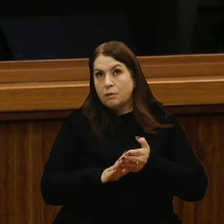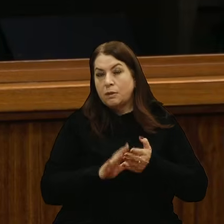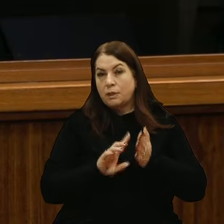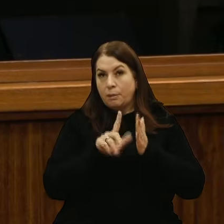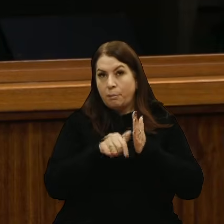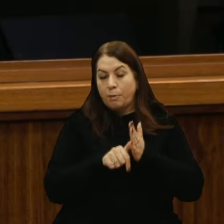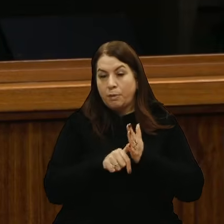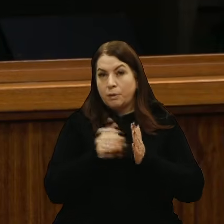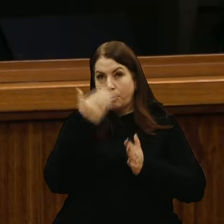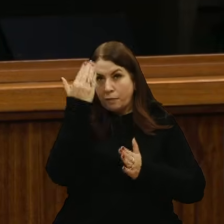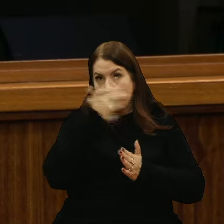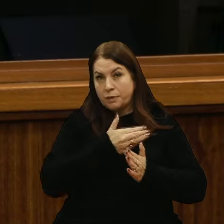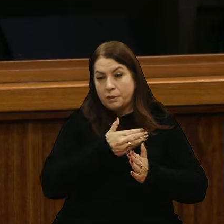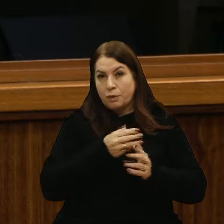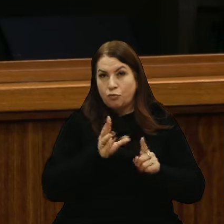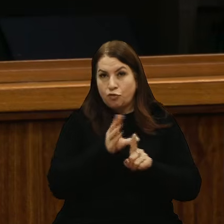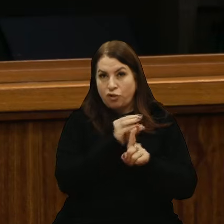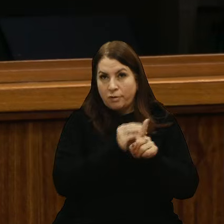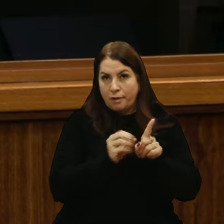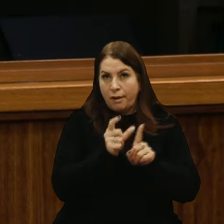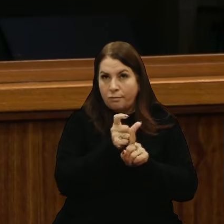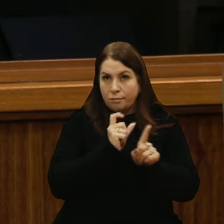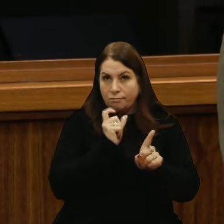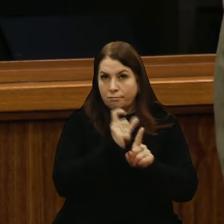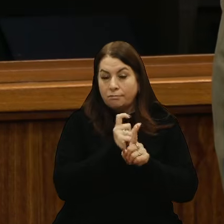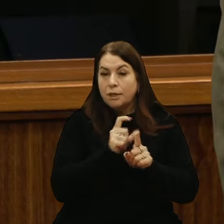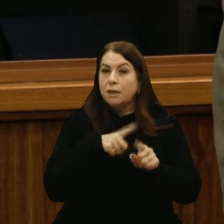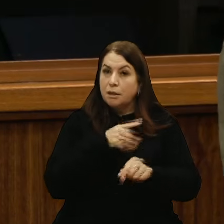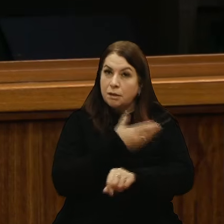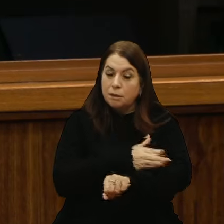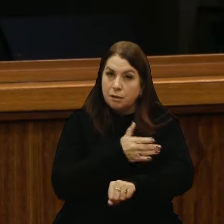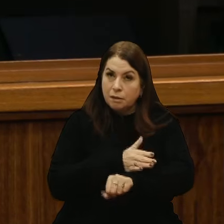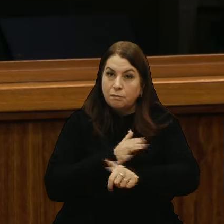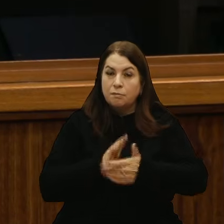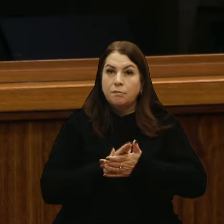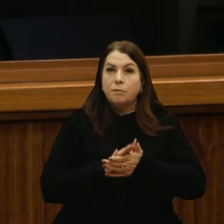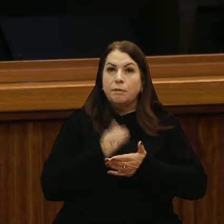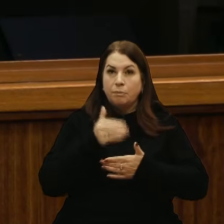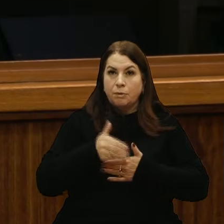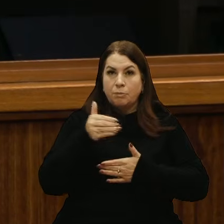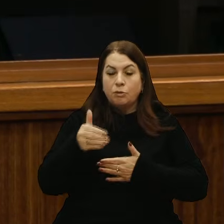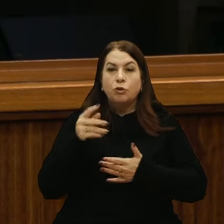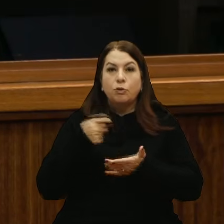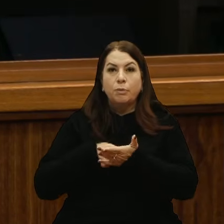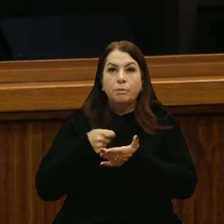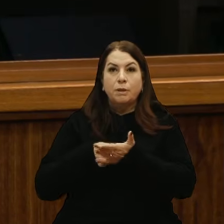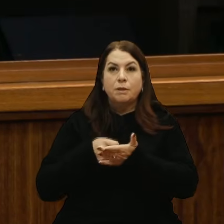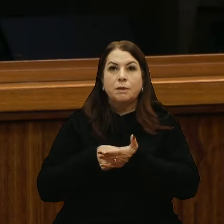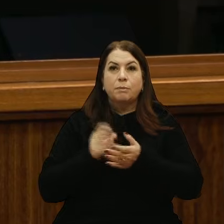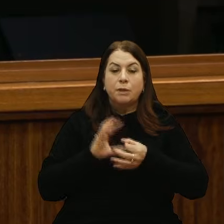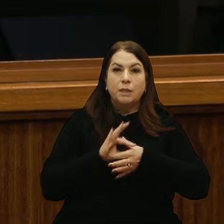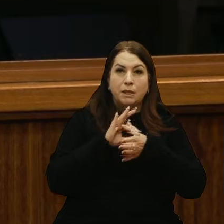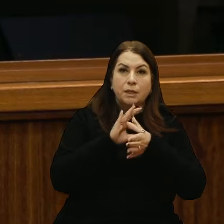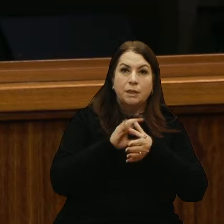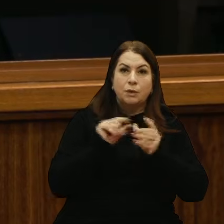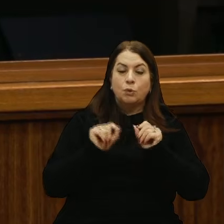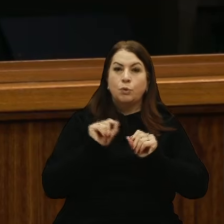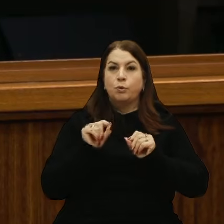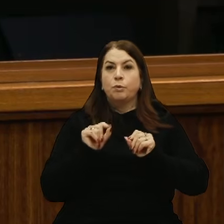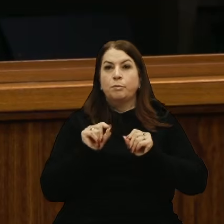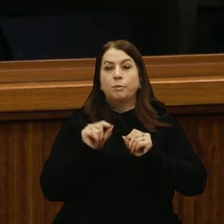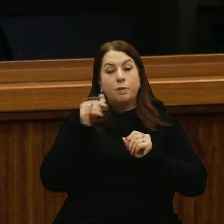após a comprovação de assédio? E se há treinamentos periódicos obrigatórios para a liderança sobre